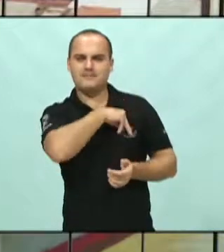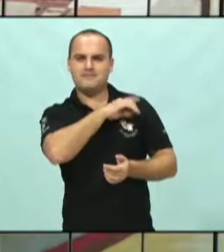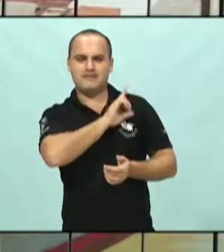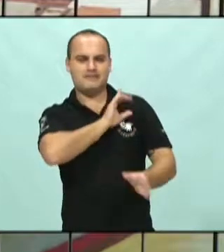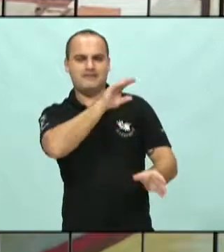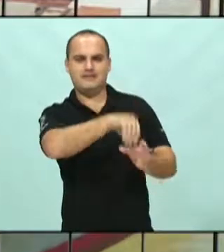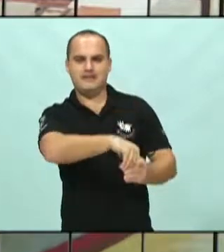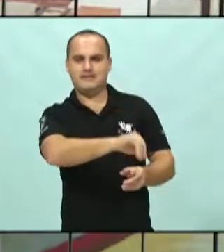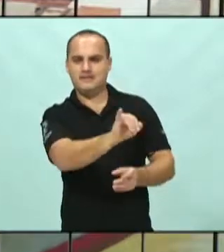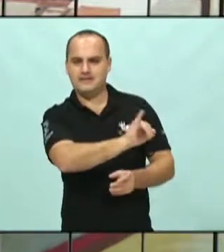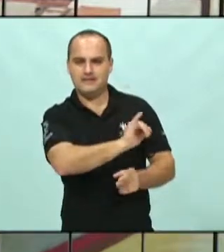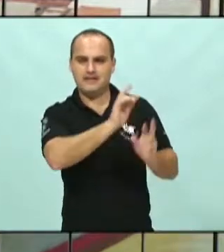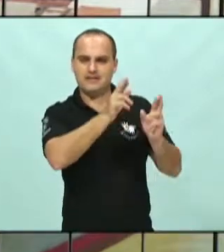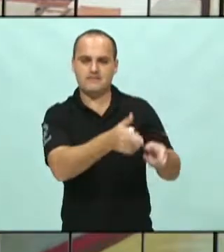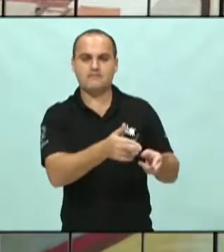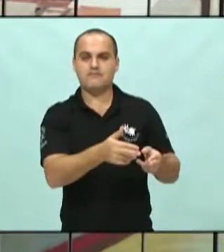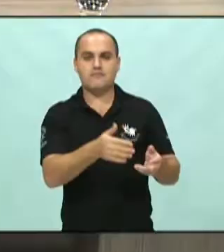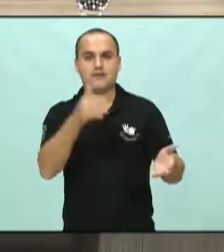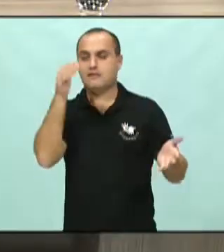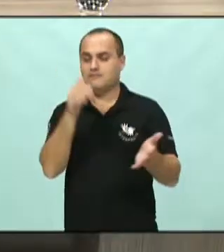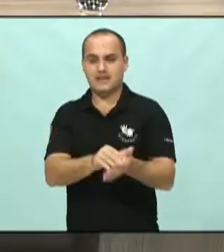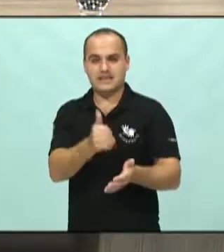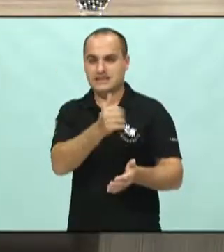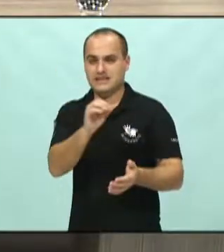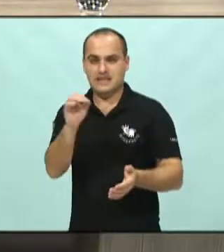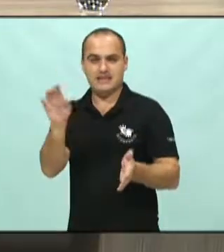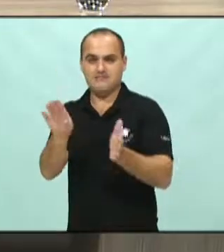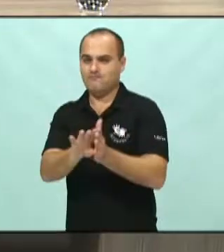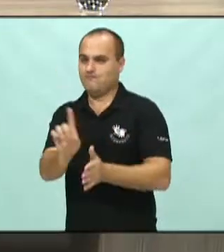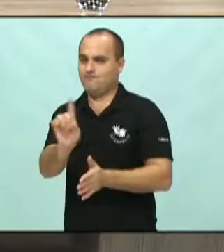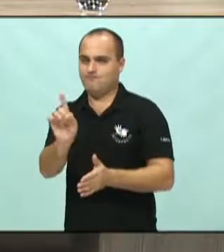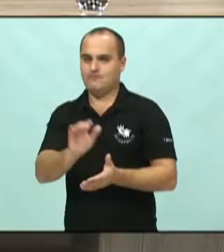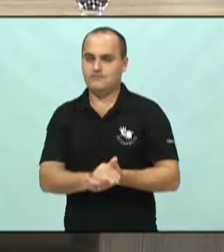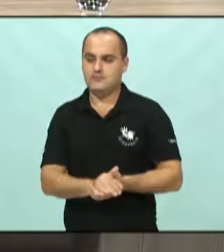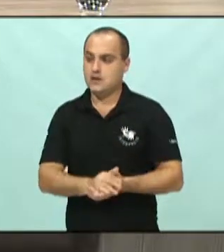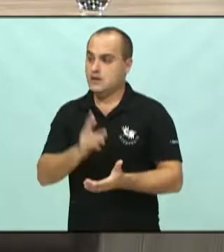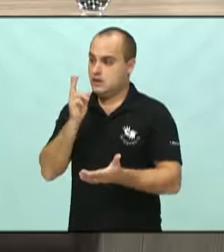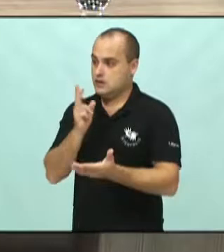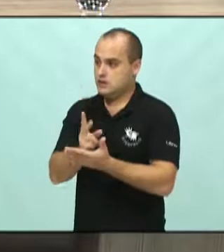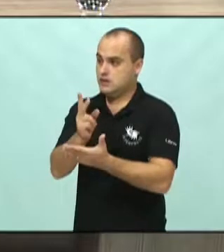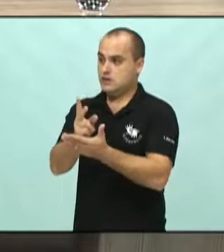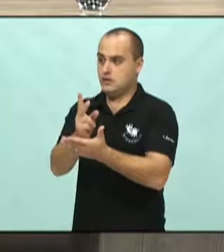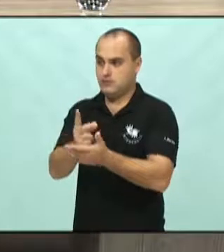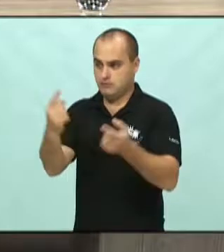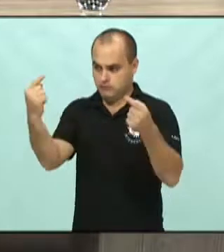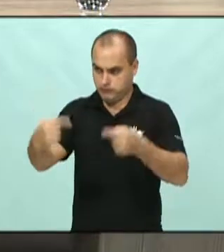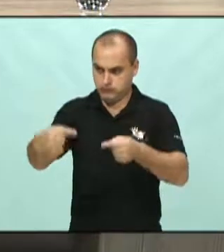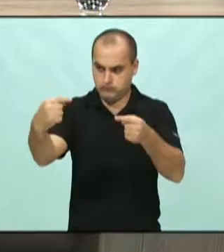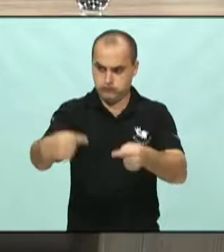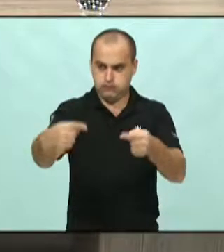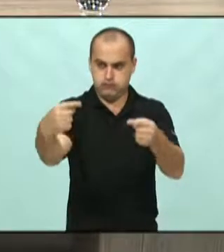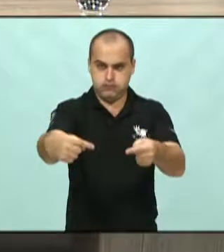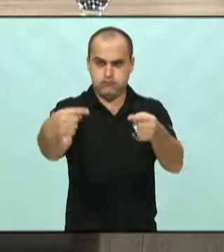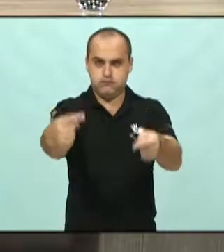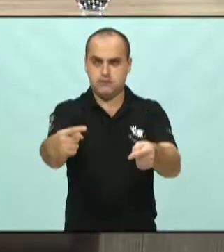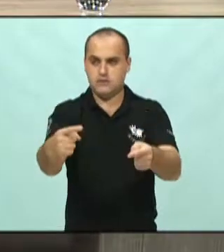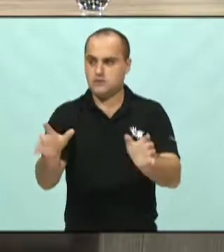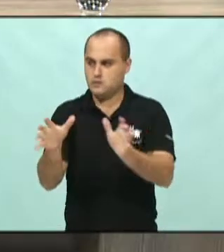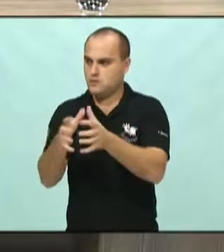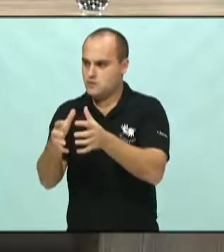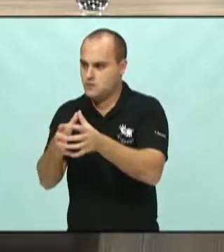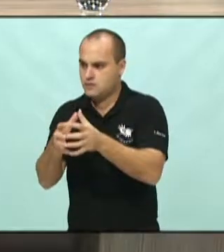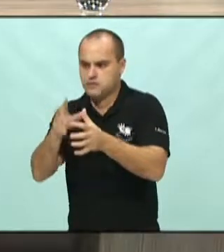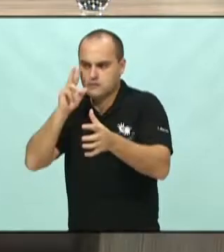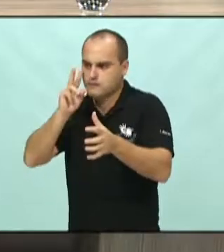Itajaí, na região, ele não teria chegado ao centenário. E que é sempre alimentada e realimentada pela rivalidade, né? Que a torcida se alimenta